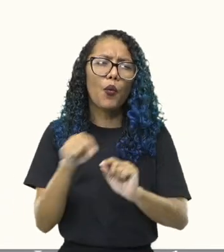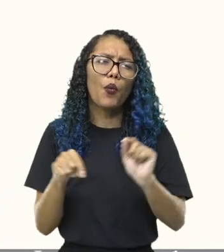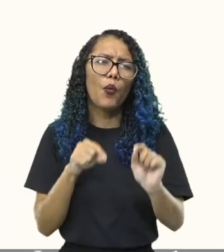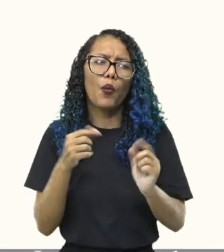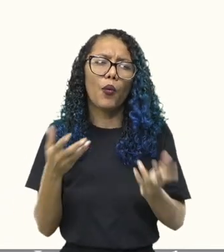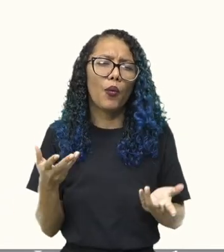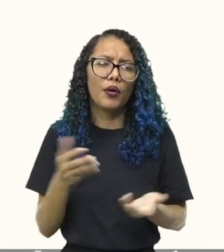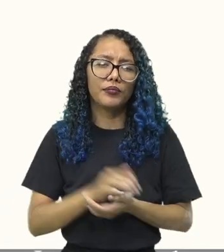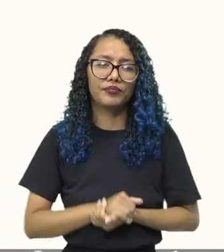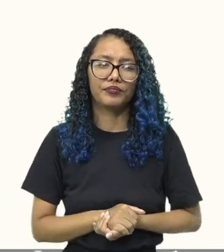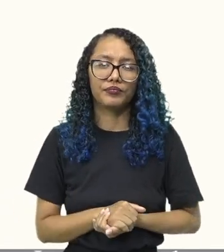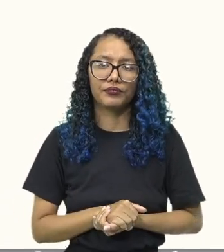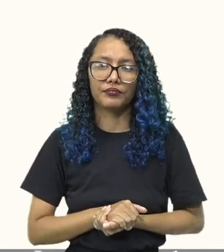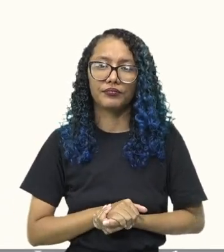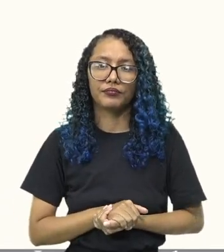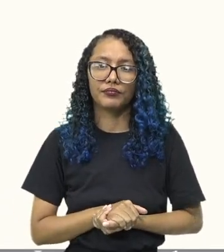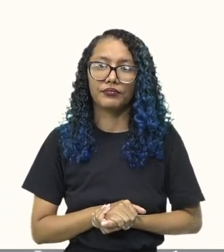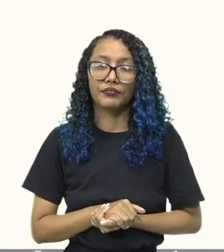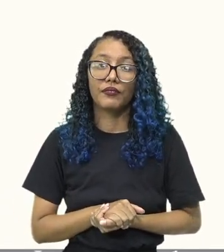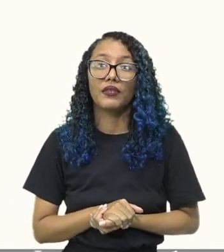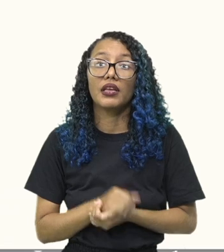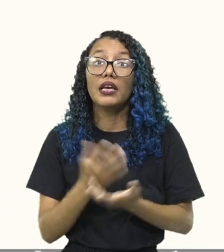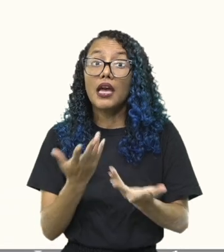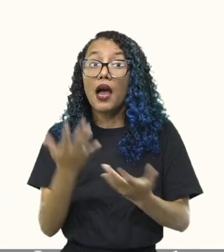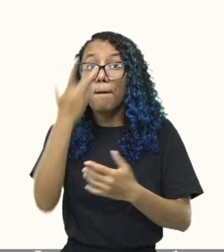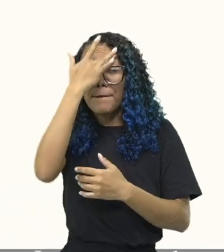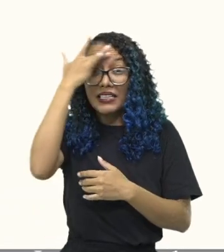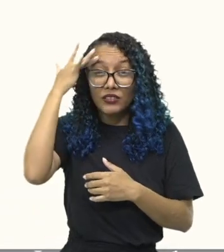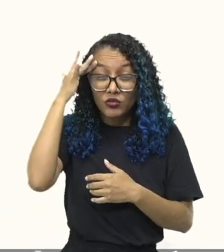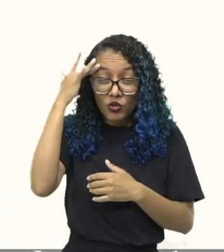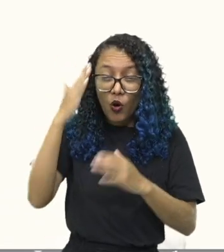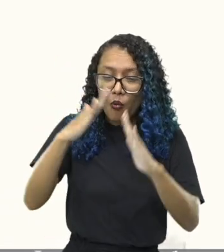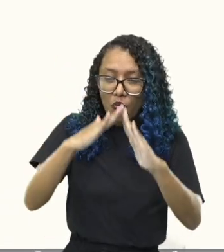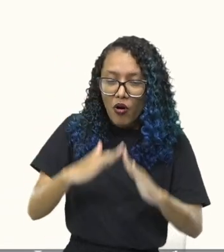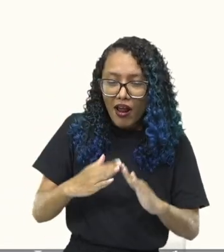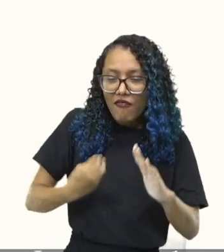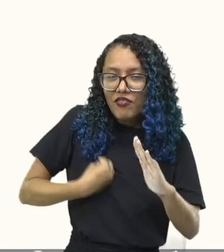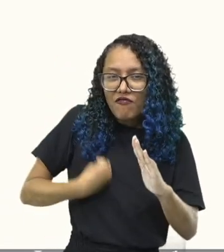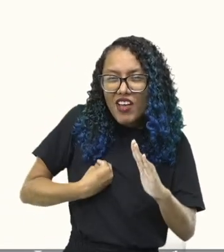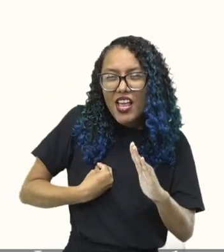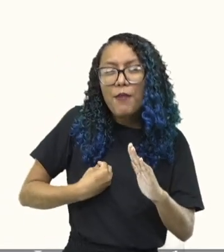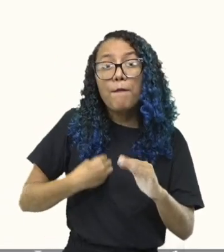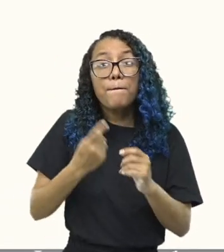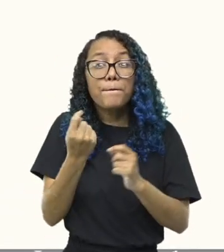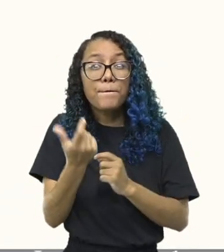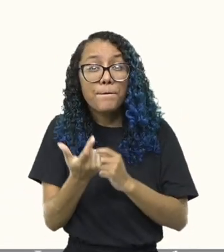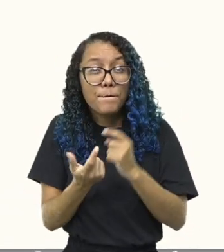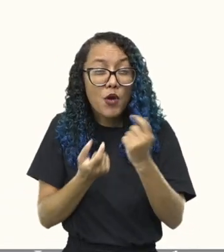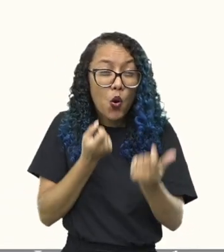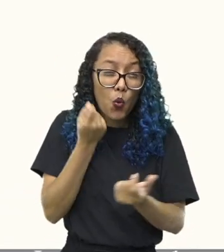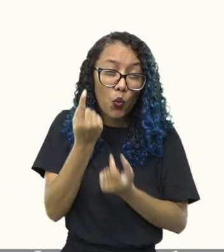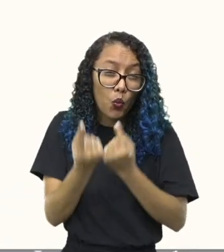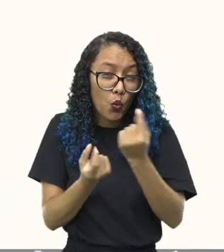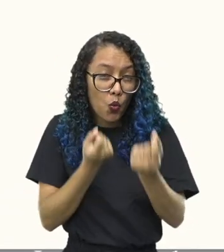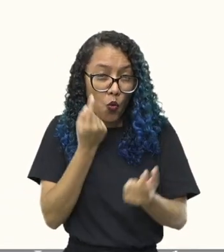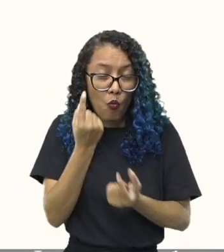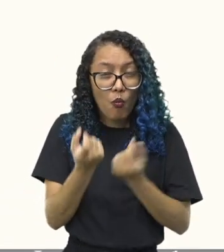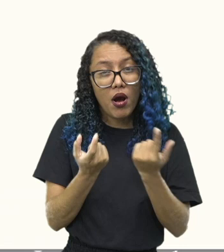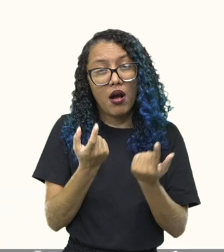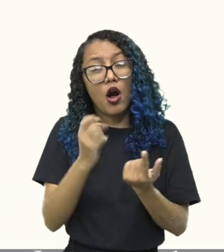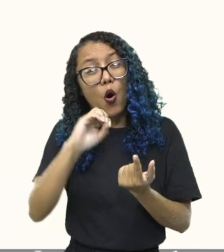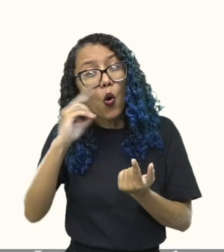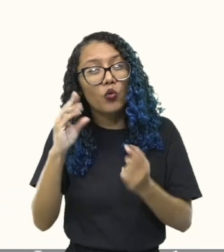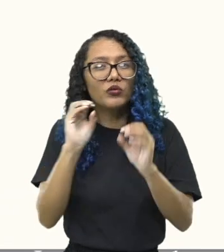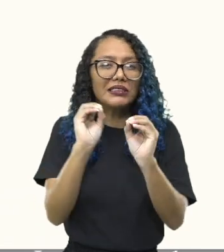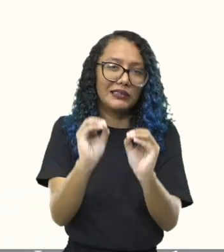gente observou essa baixa população, né, que está presente dentro dessa área, ou até mesmo nenhuma população presente dentro